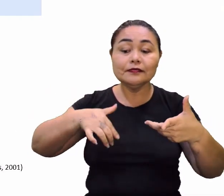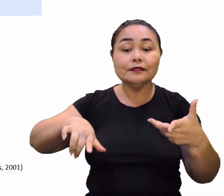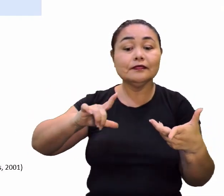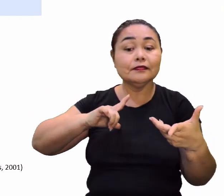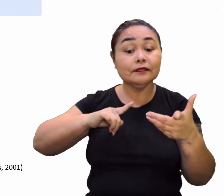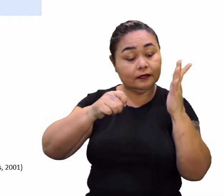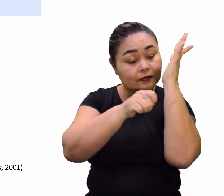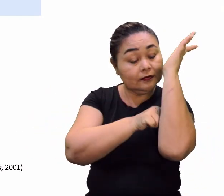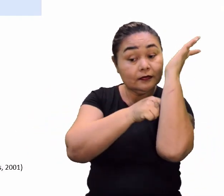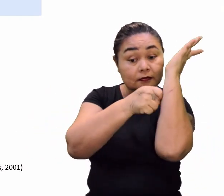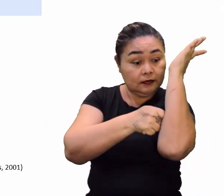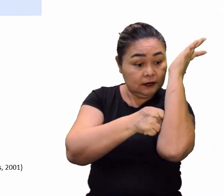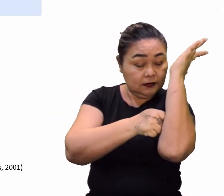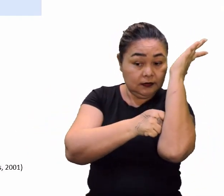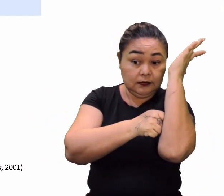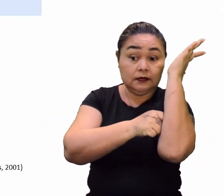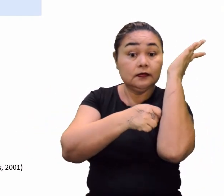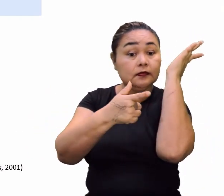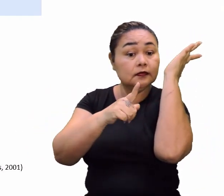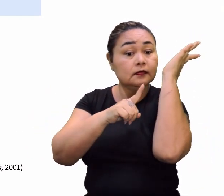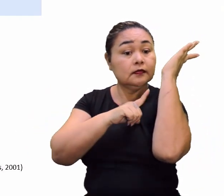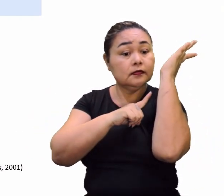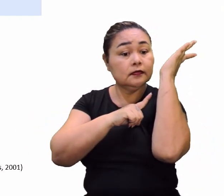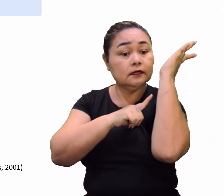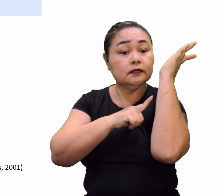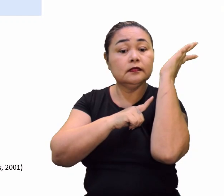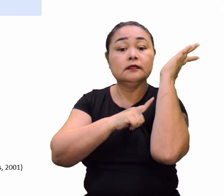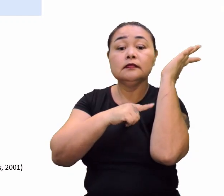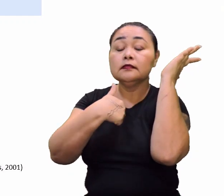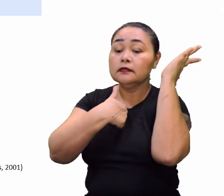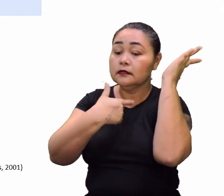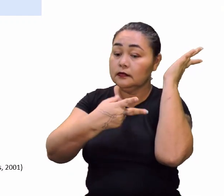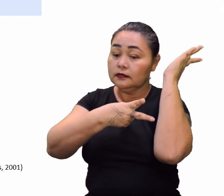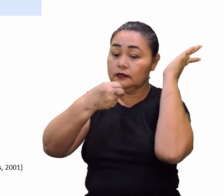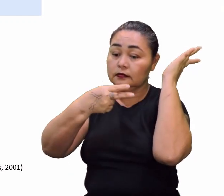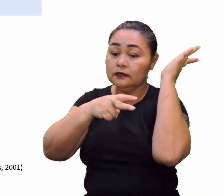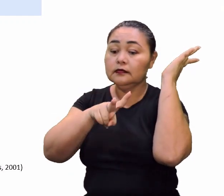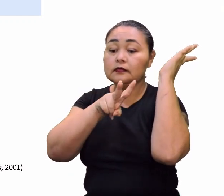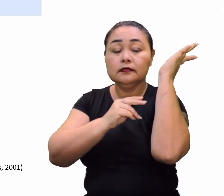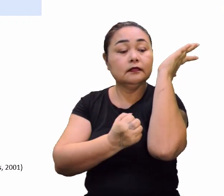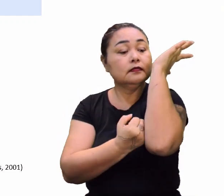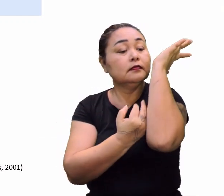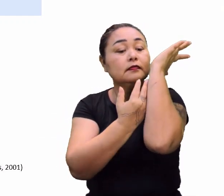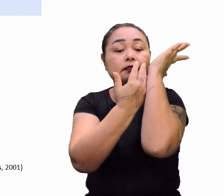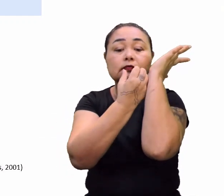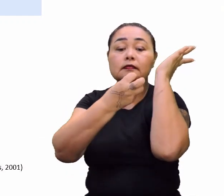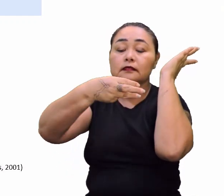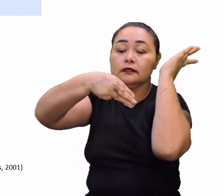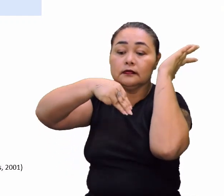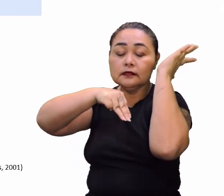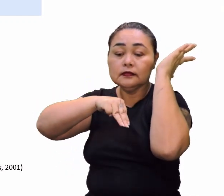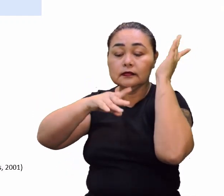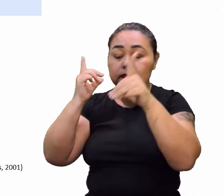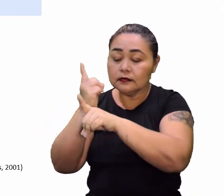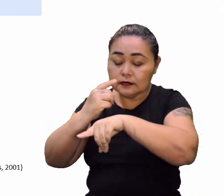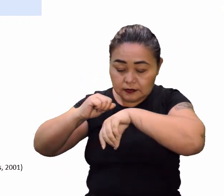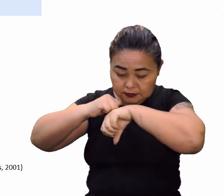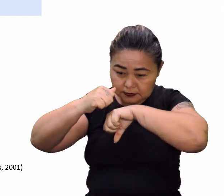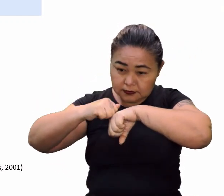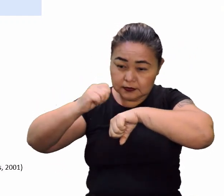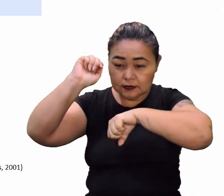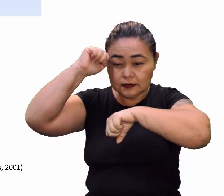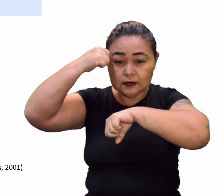seja, deixa de ser extrativismo vegetal para se tornar um extrativismo